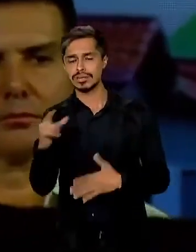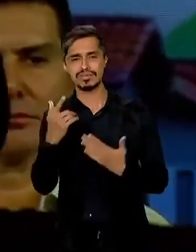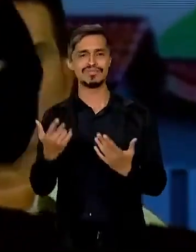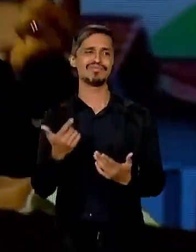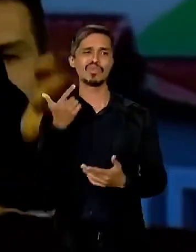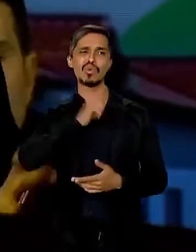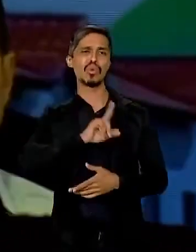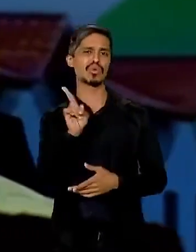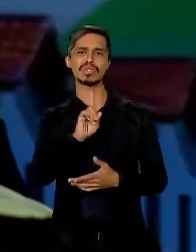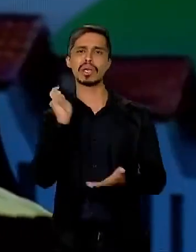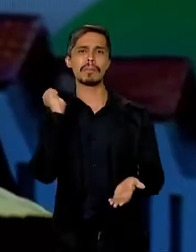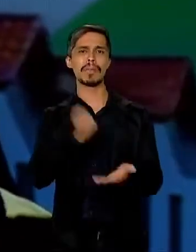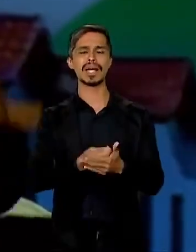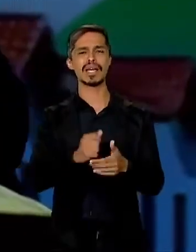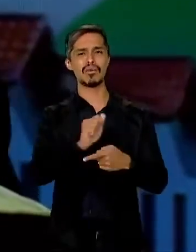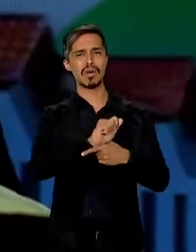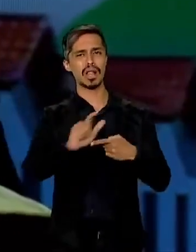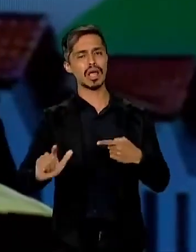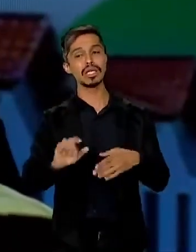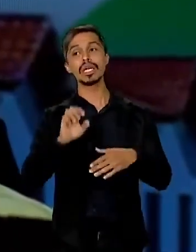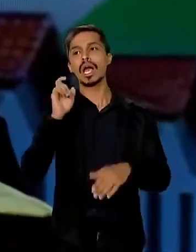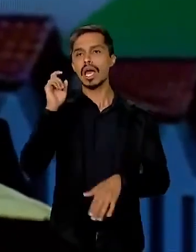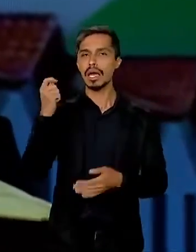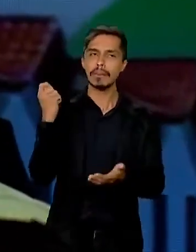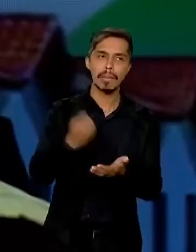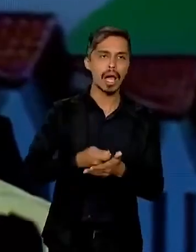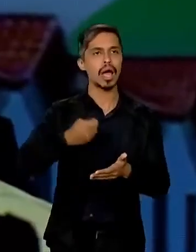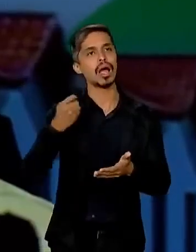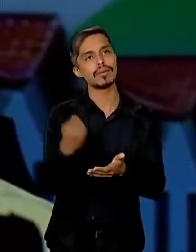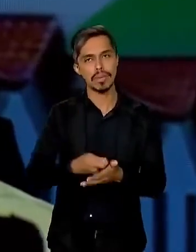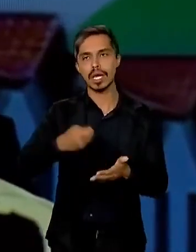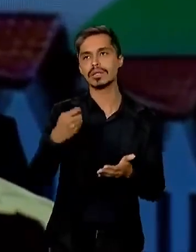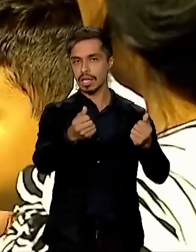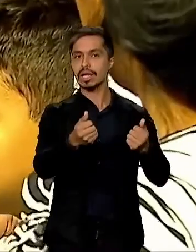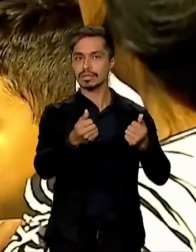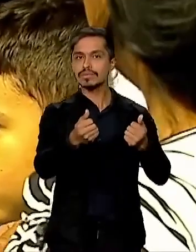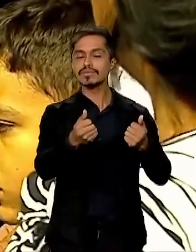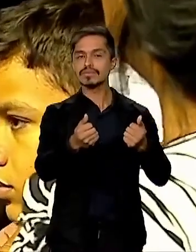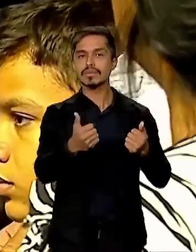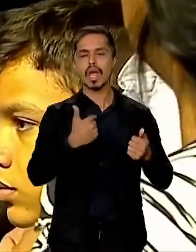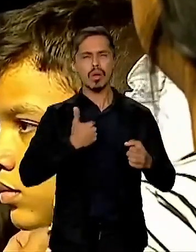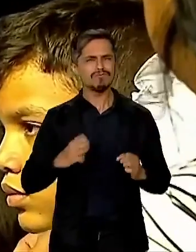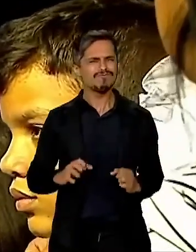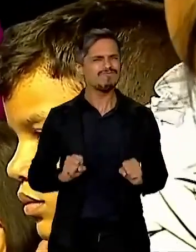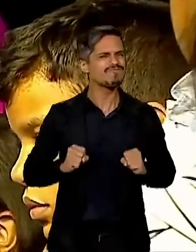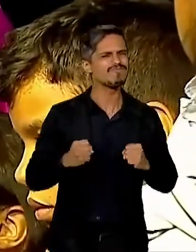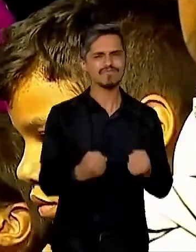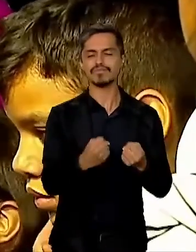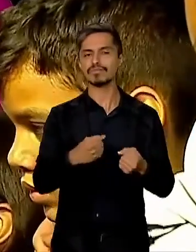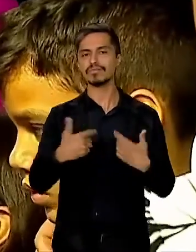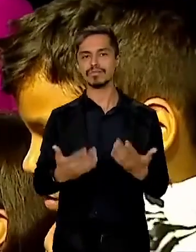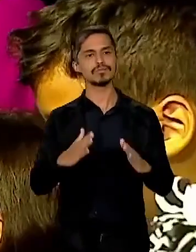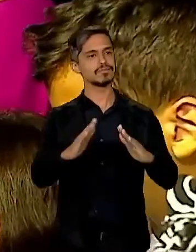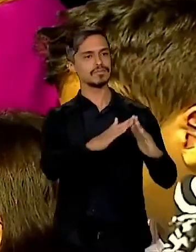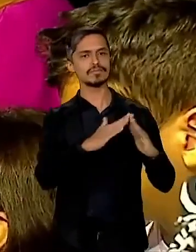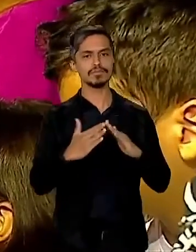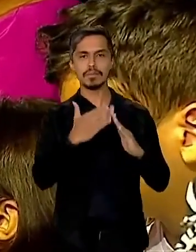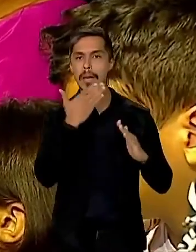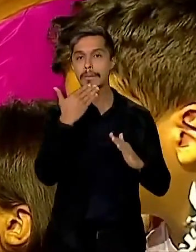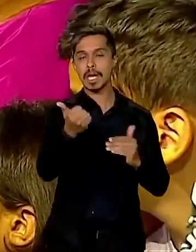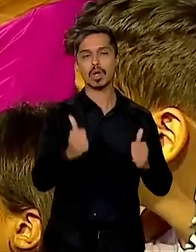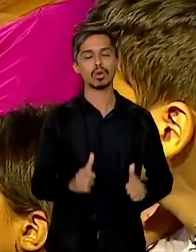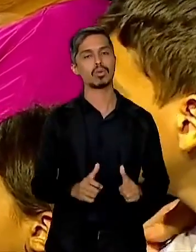vezes não podem pagar o aluguel e quando paga o aluguel não pode pagar a conta da luz. Eu briguei muito para que as casas fossem de